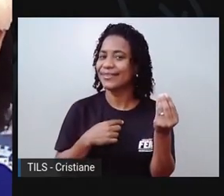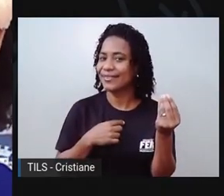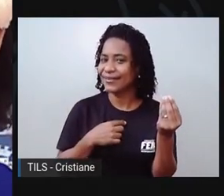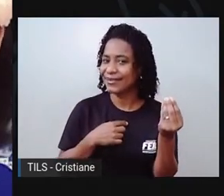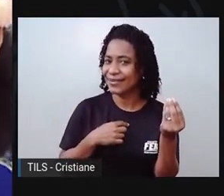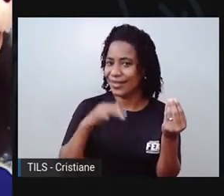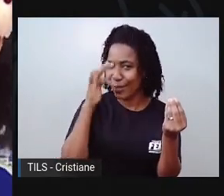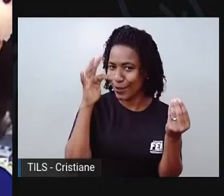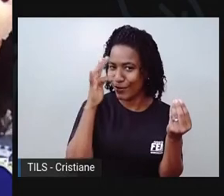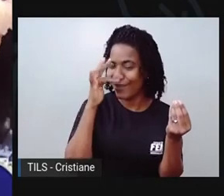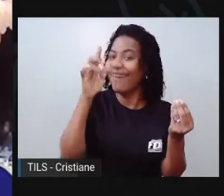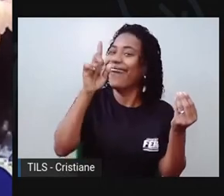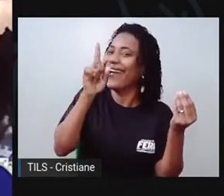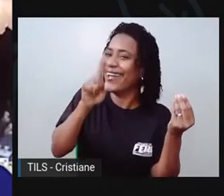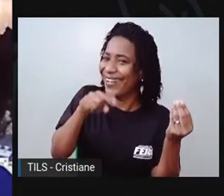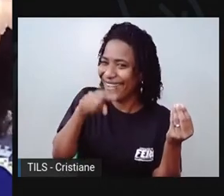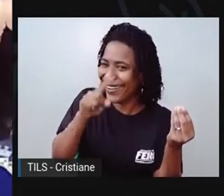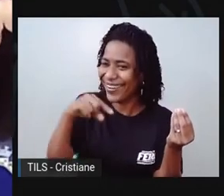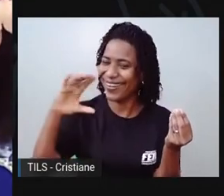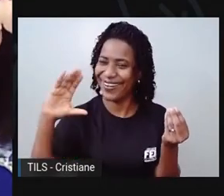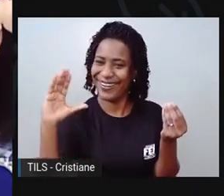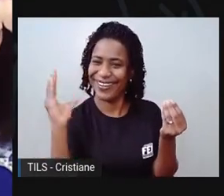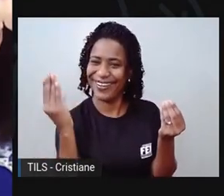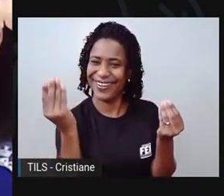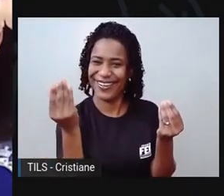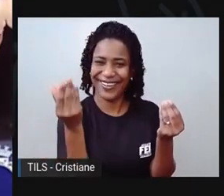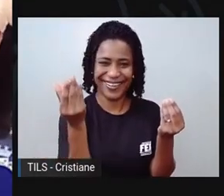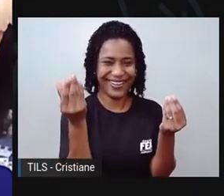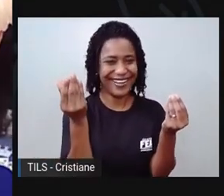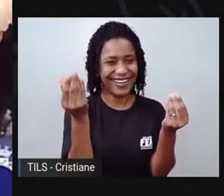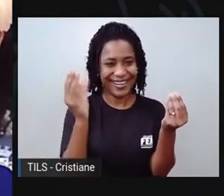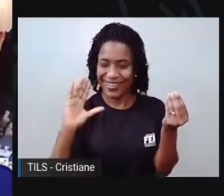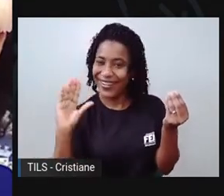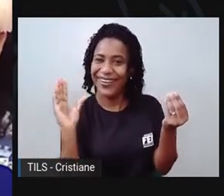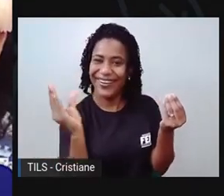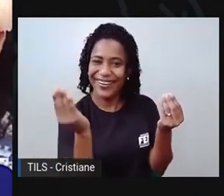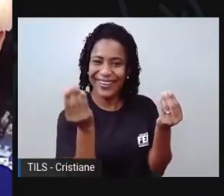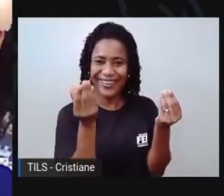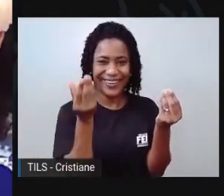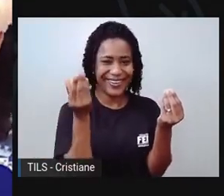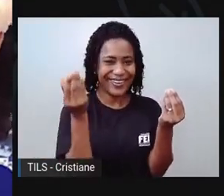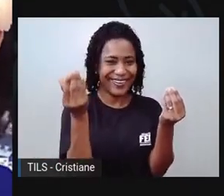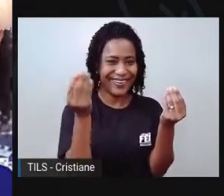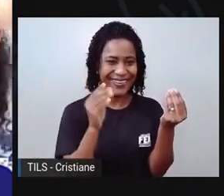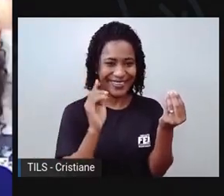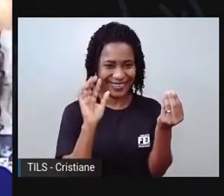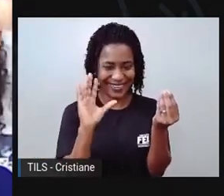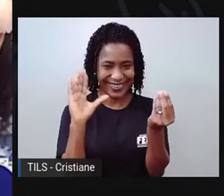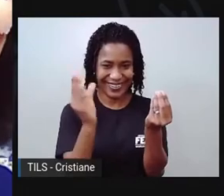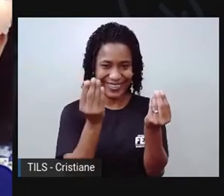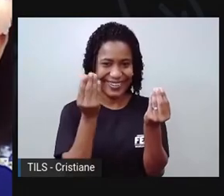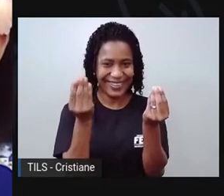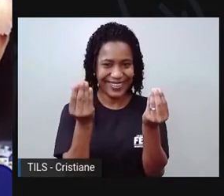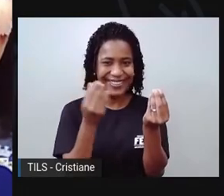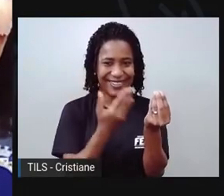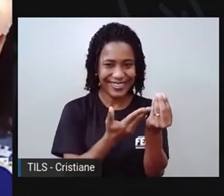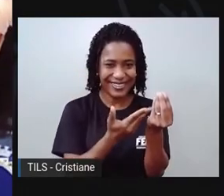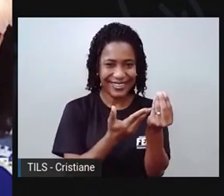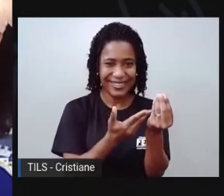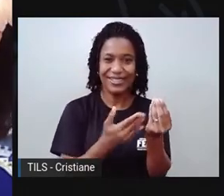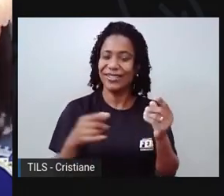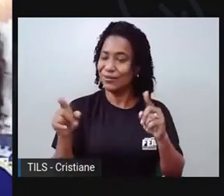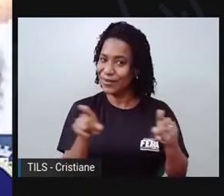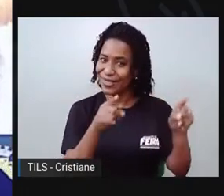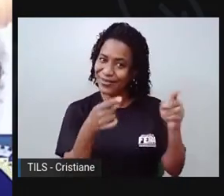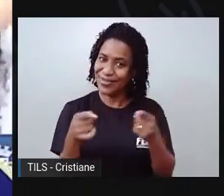É o cravo. Acertou! Ai, olha o cravo e a rosa essa aqui. Amiga. Vamos terminar nossa aula cantando Cravo